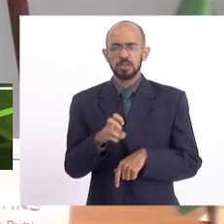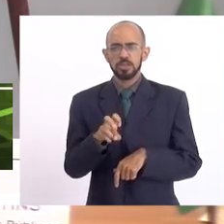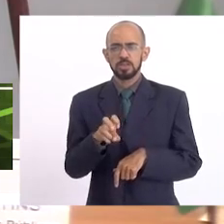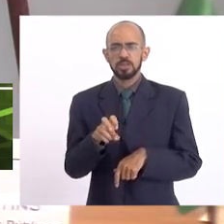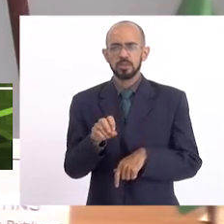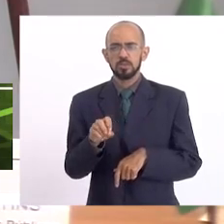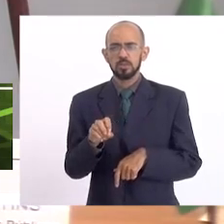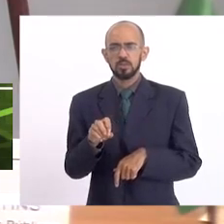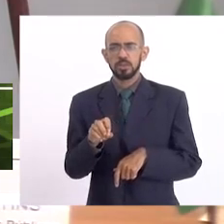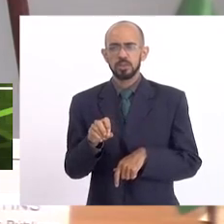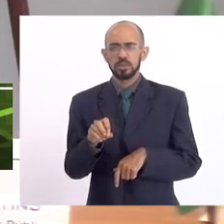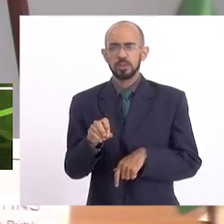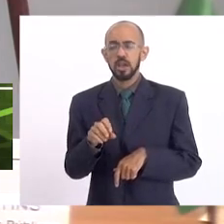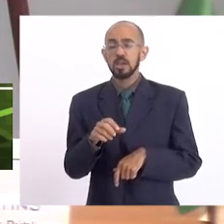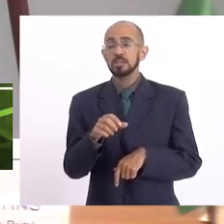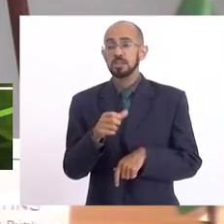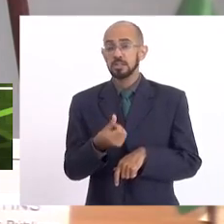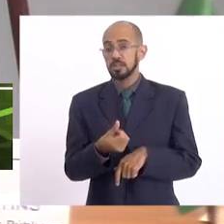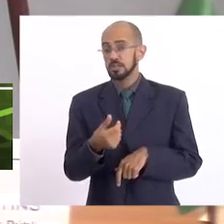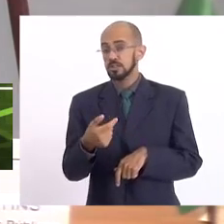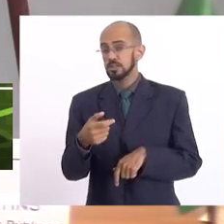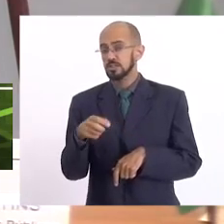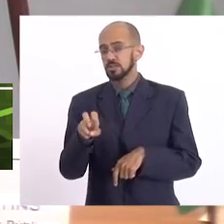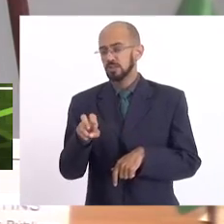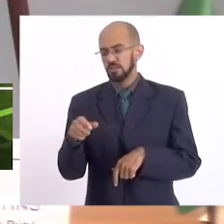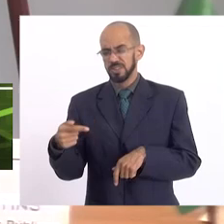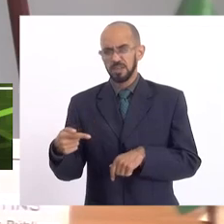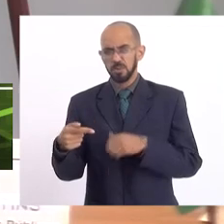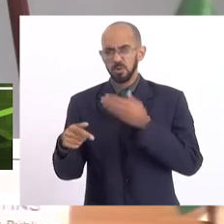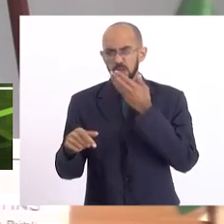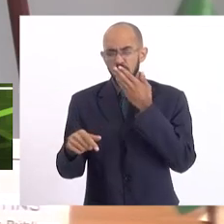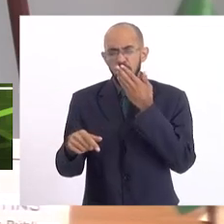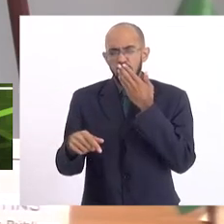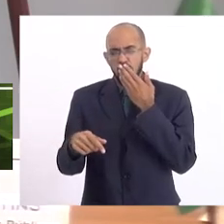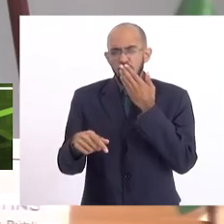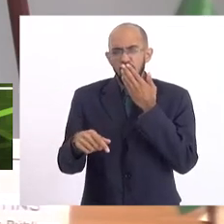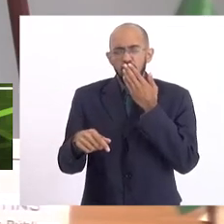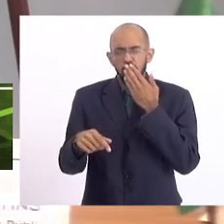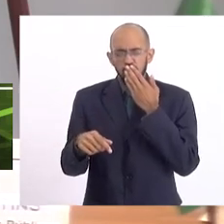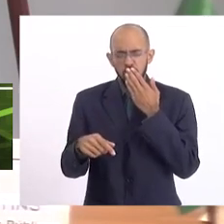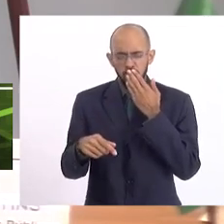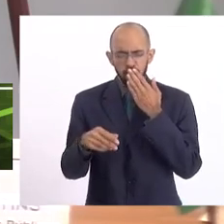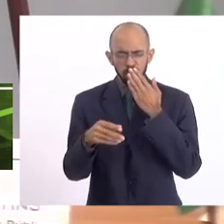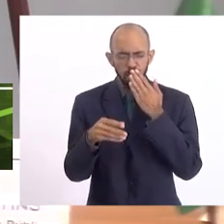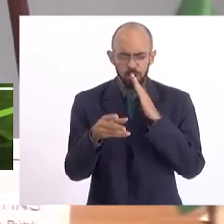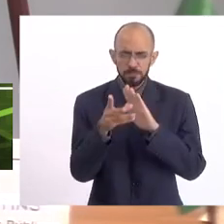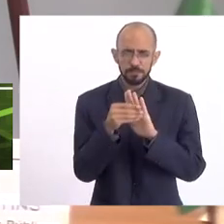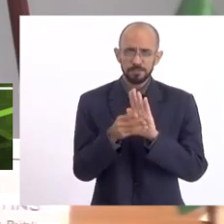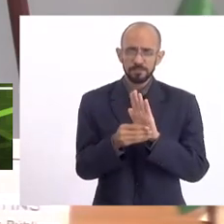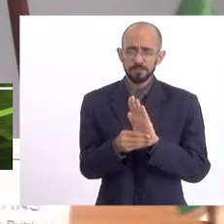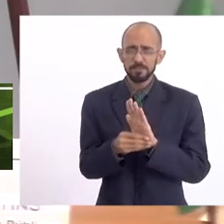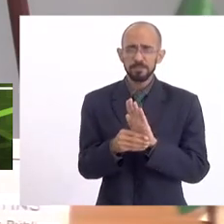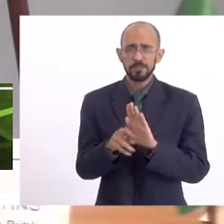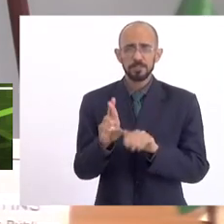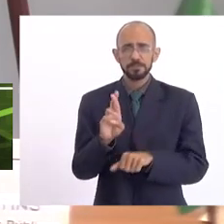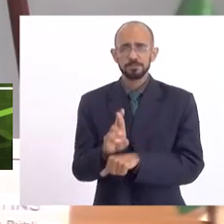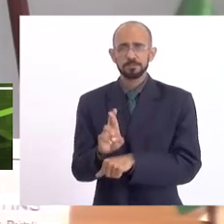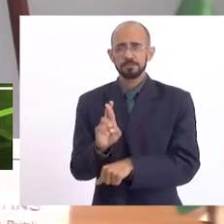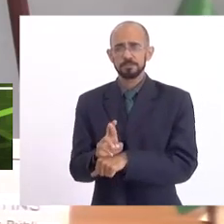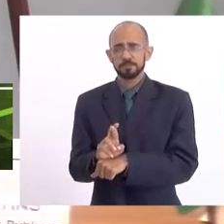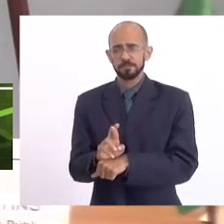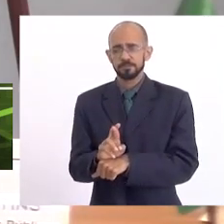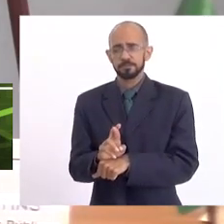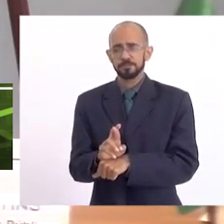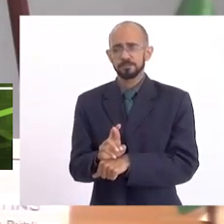657 aprovado dentro do cadastro de reserva. Não são tantas pessoas, outras já procuraram